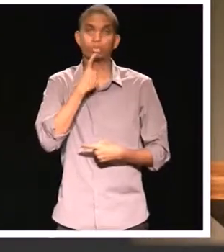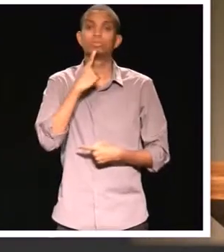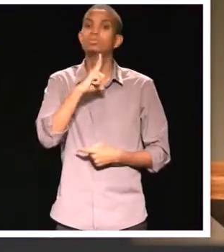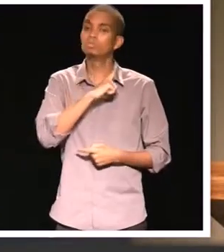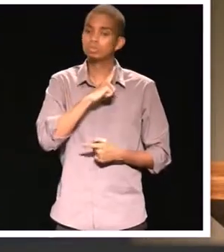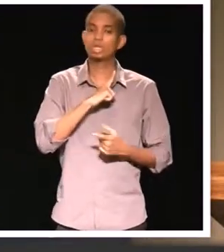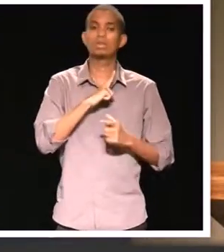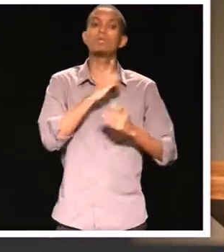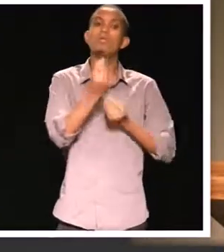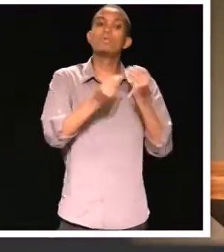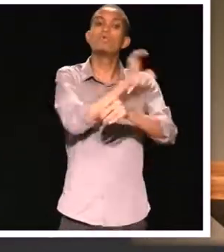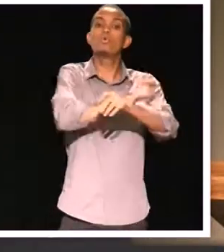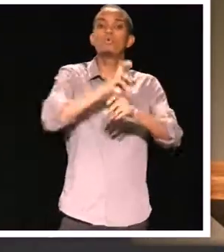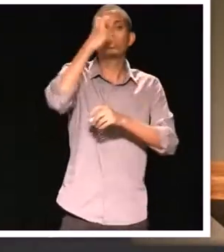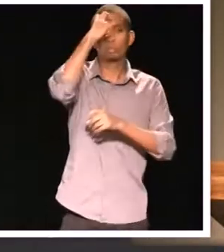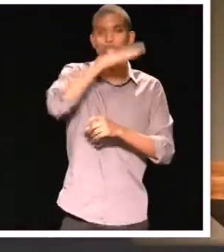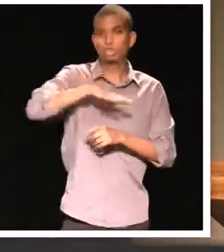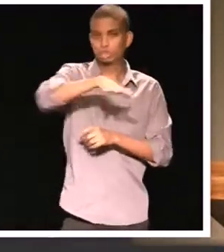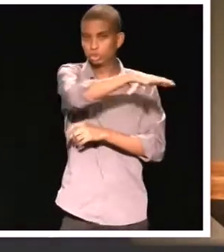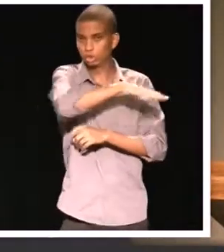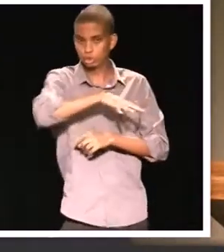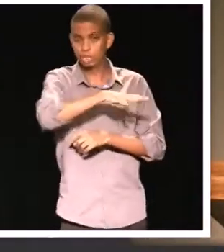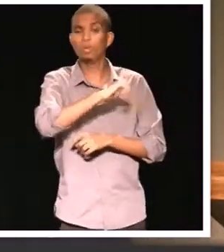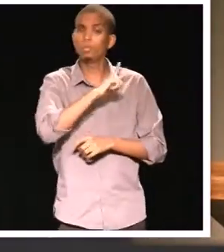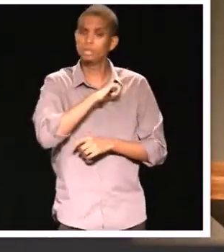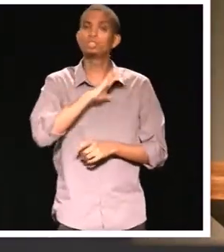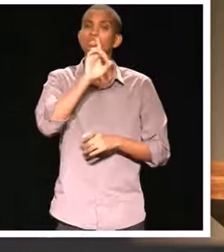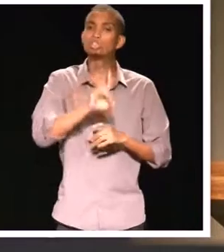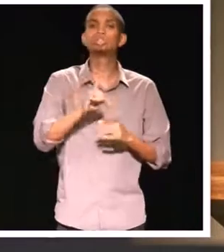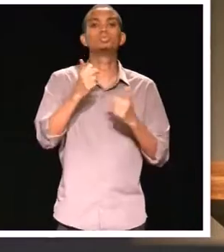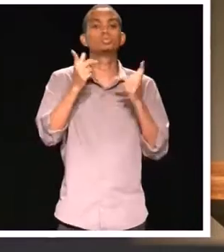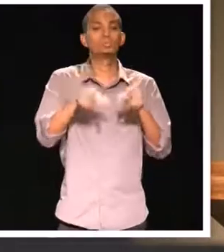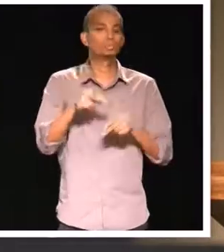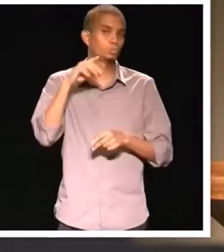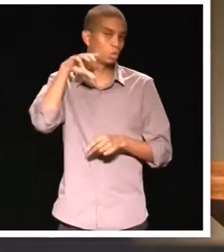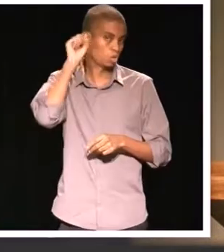cultura geral, considerada como inerentemente ouvinte.